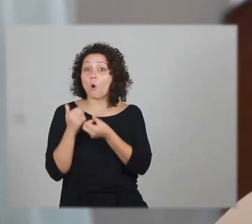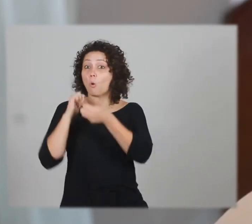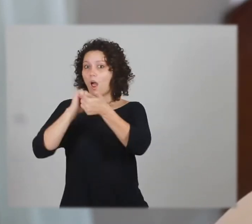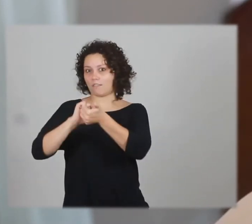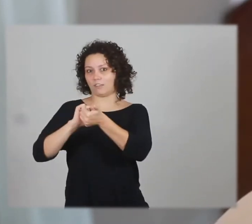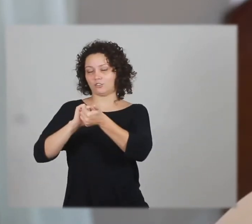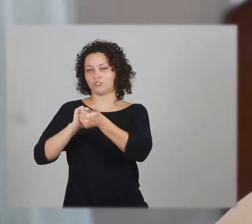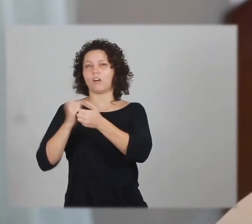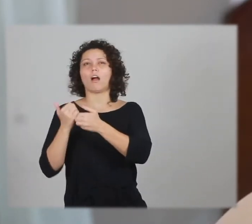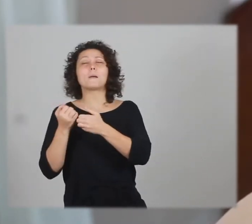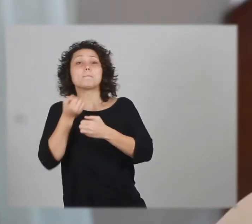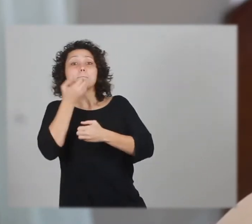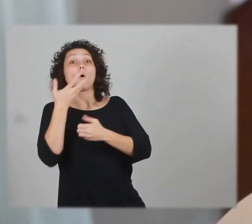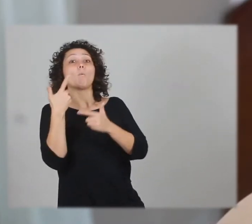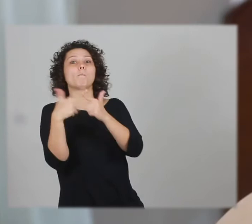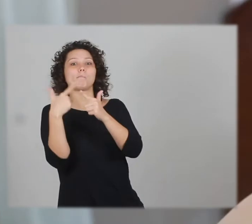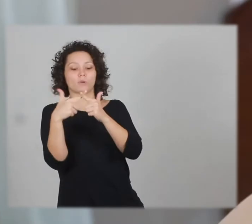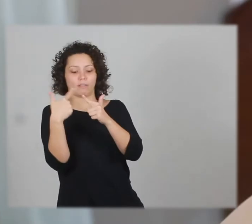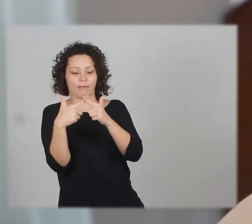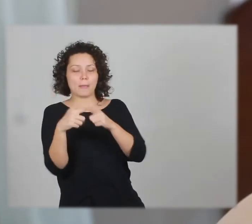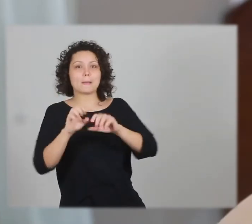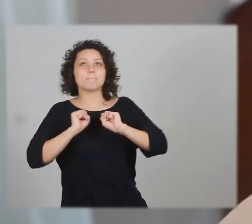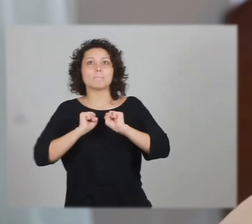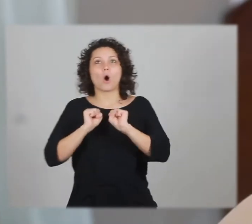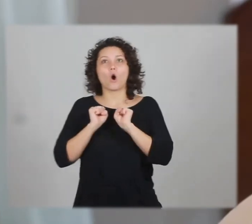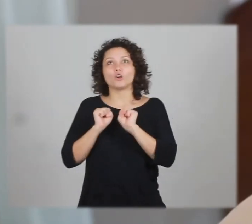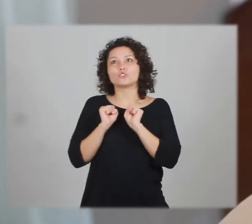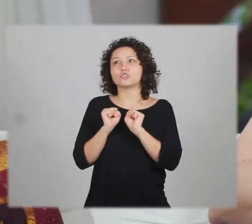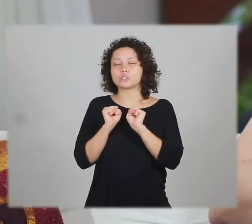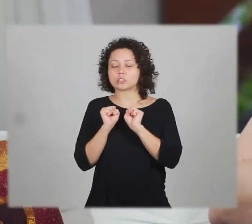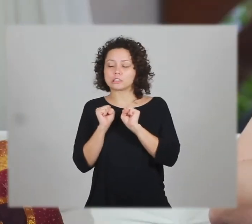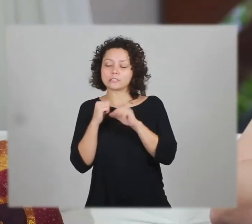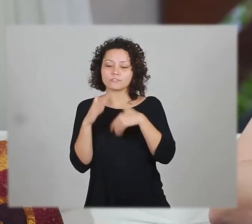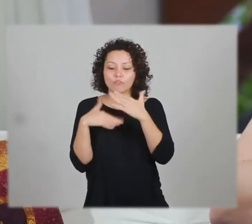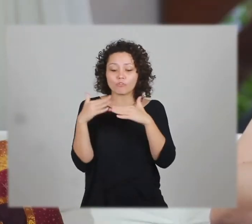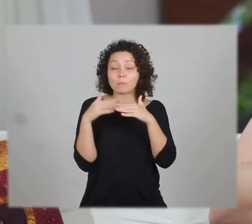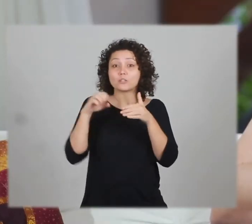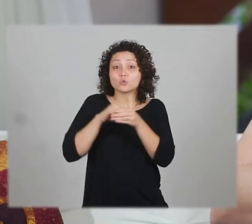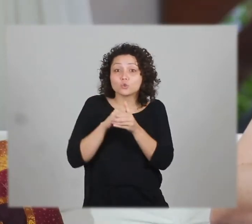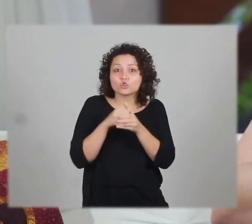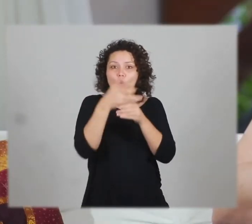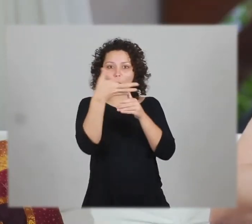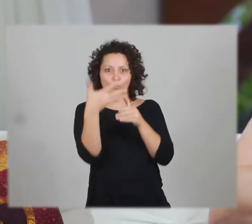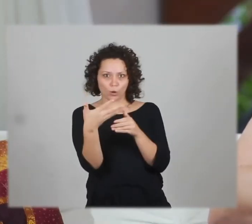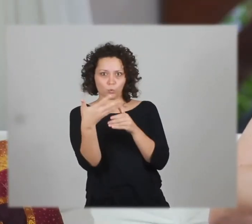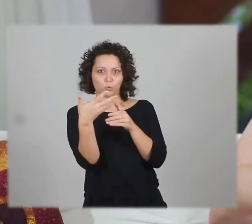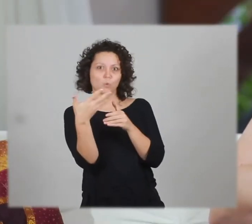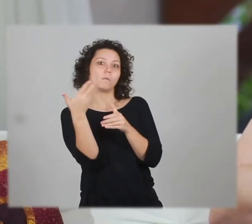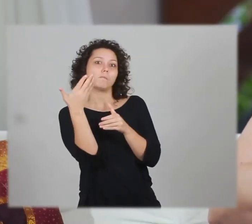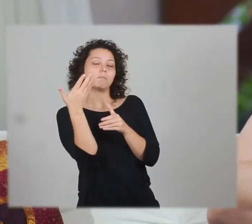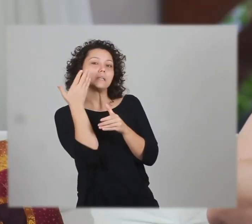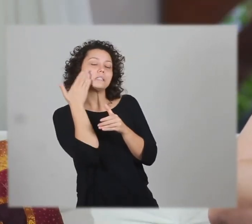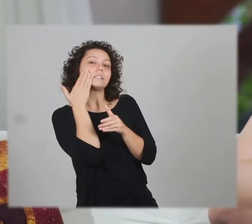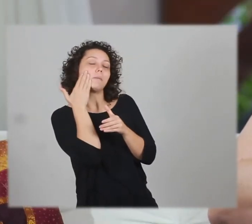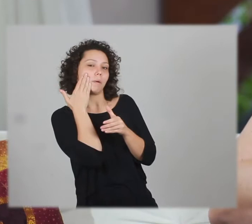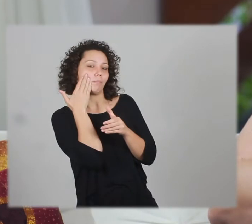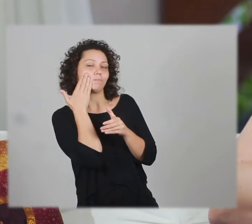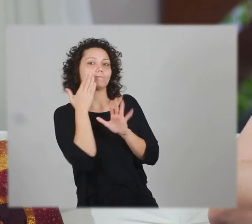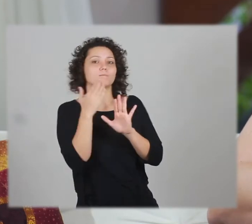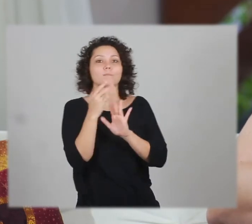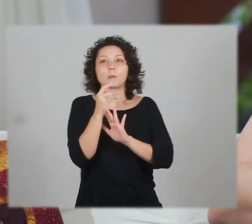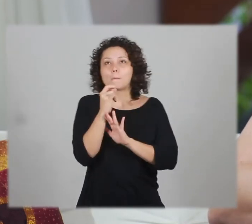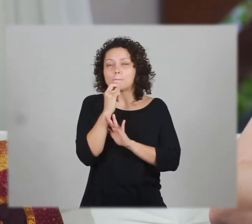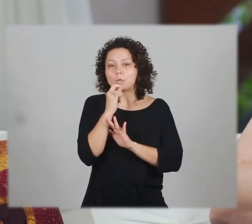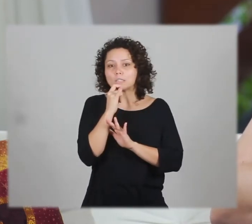contribuir para o desenvolvimento de mensagens direcionadas a público-chave, né? Elas servem como um teste para explorar as reações e elas